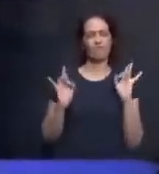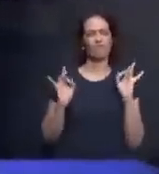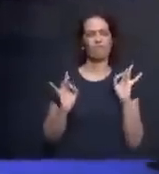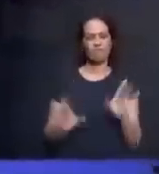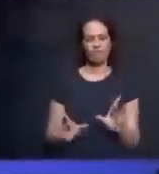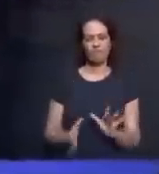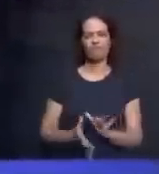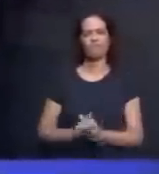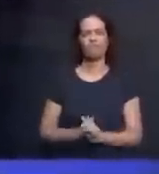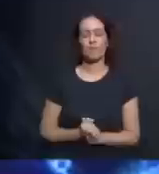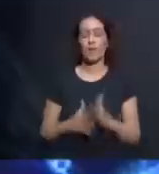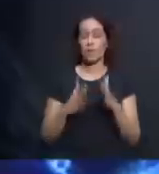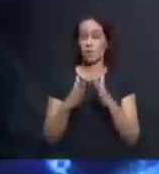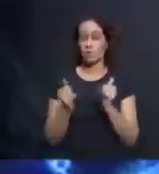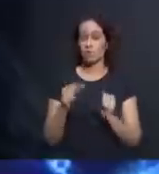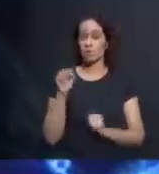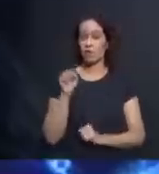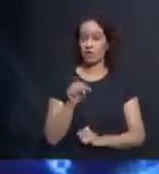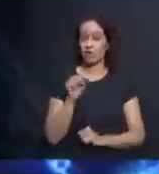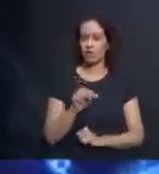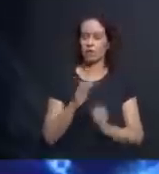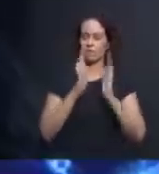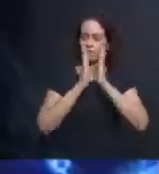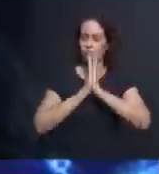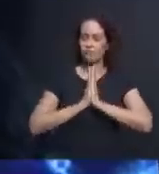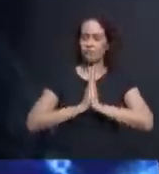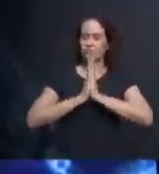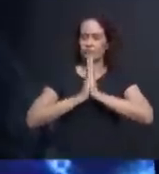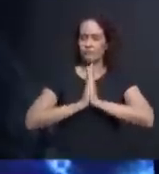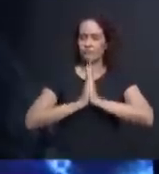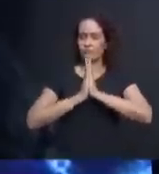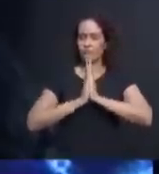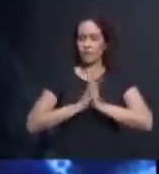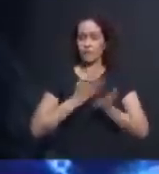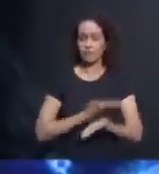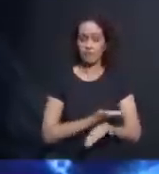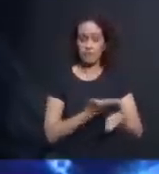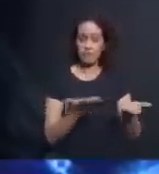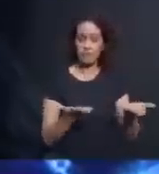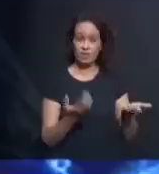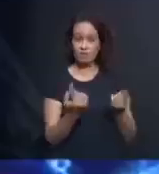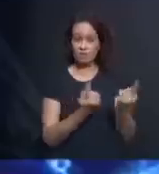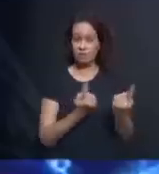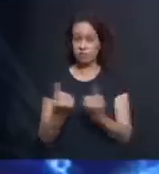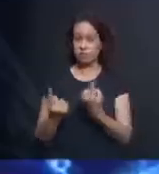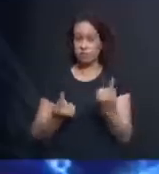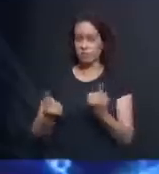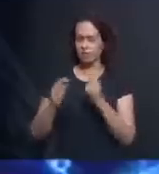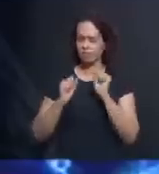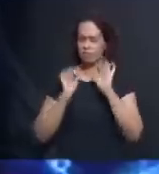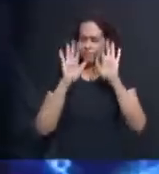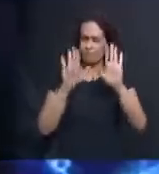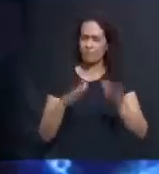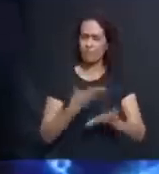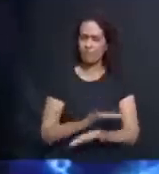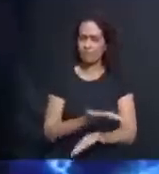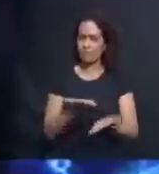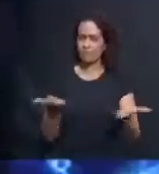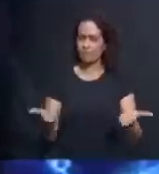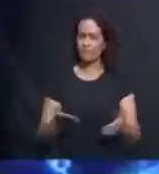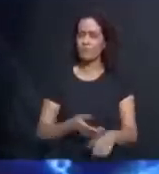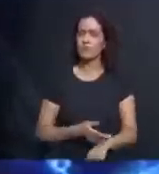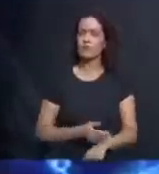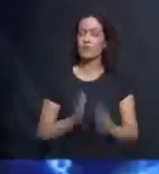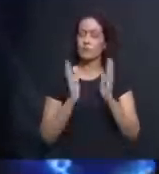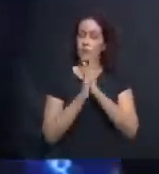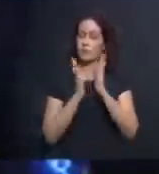Então eu vou pedir ele para fazer uma oração por vocês que estão aqui, abençoando sua vida. E na mesma oração ele já